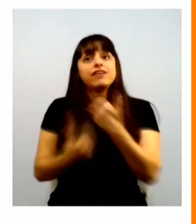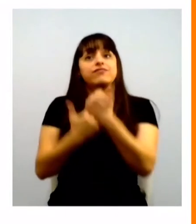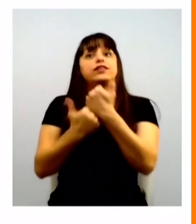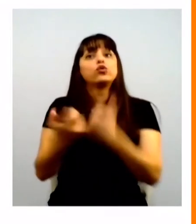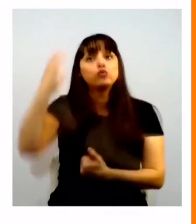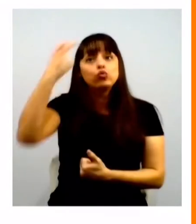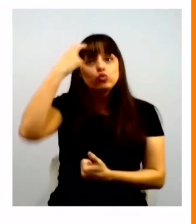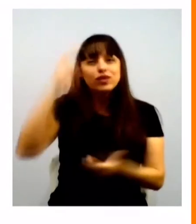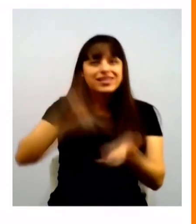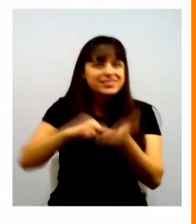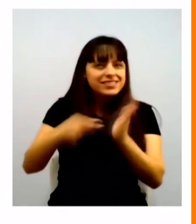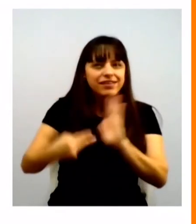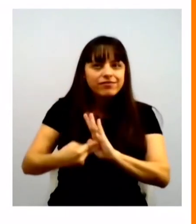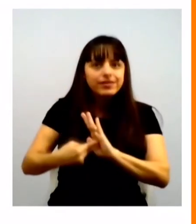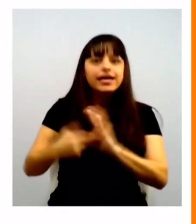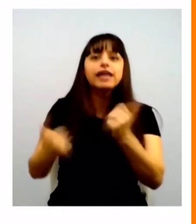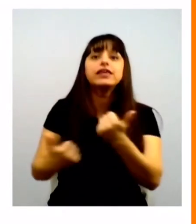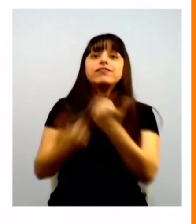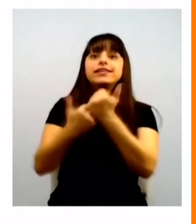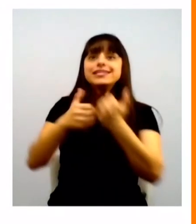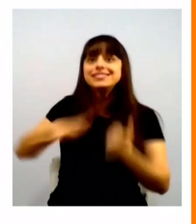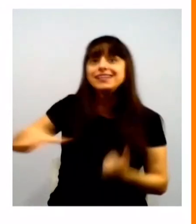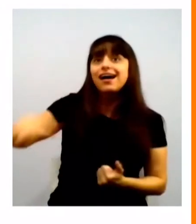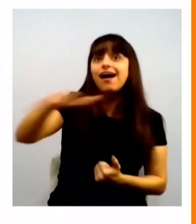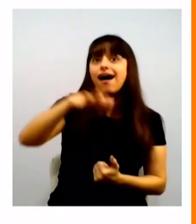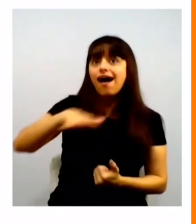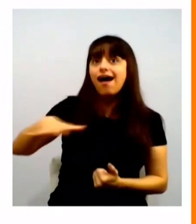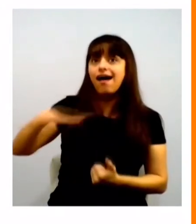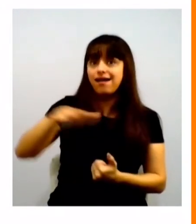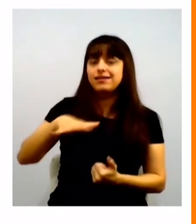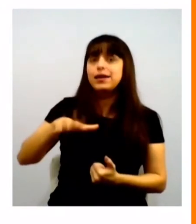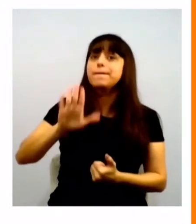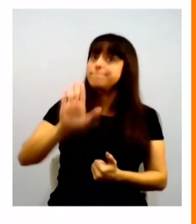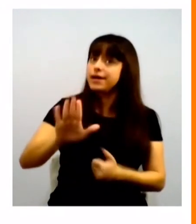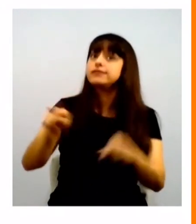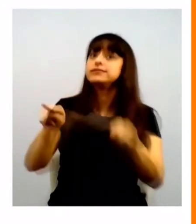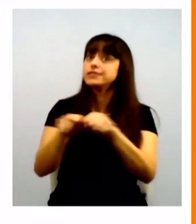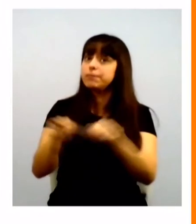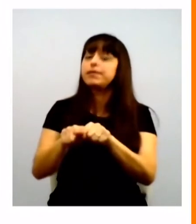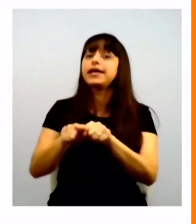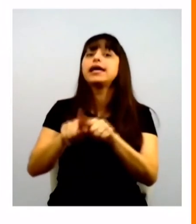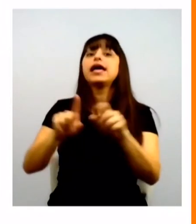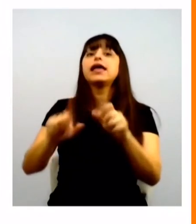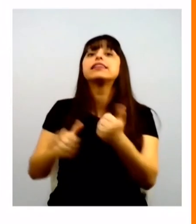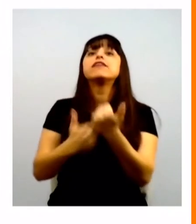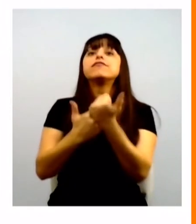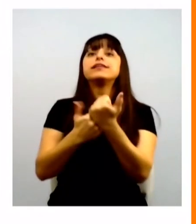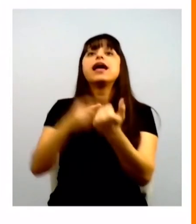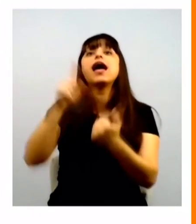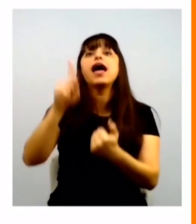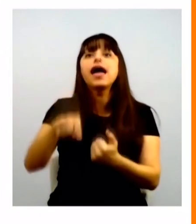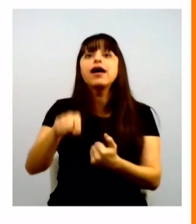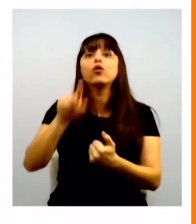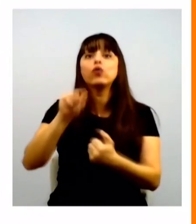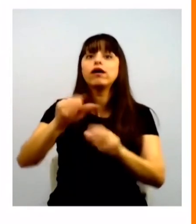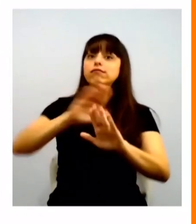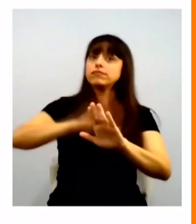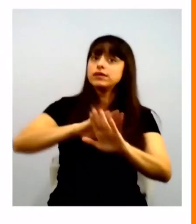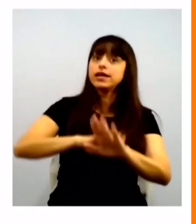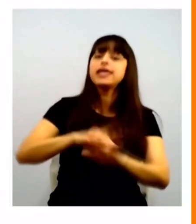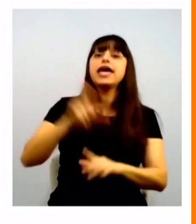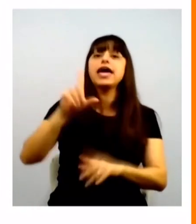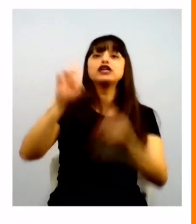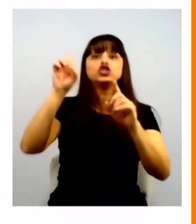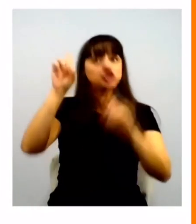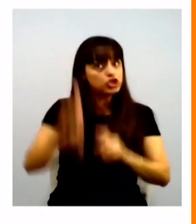mas também é defender uma ideia de direitos, de liberdade, porque a cultura não pode